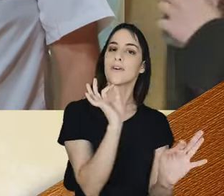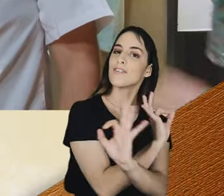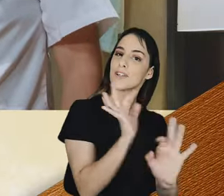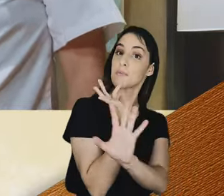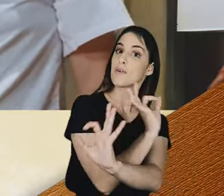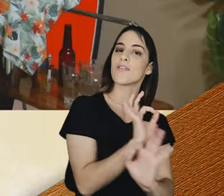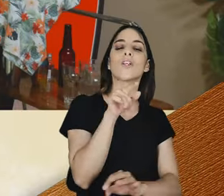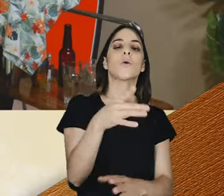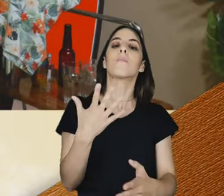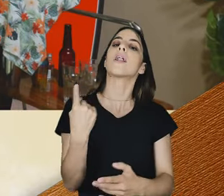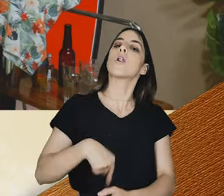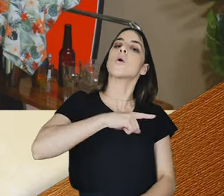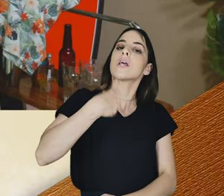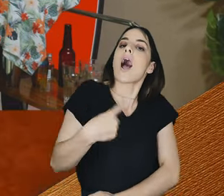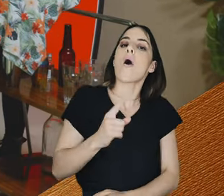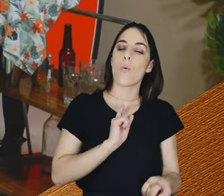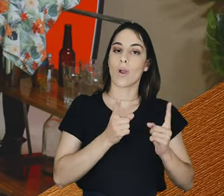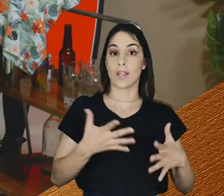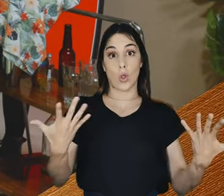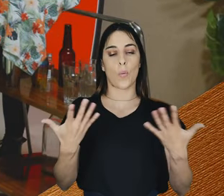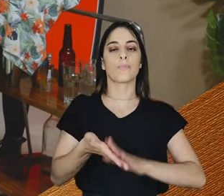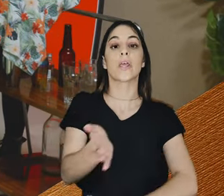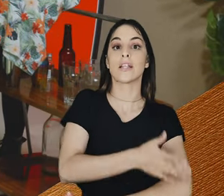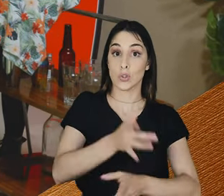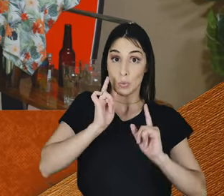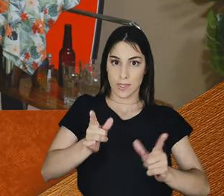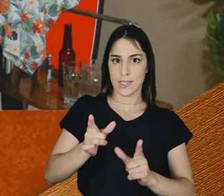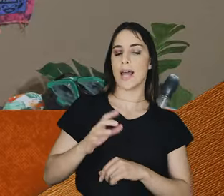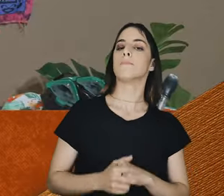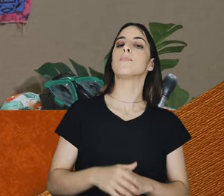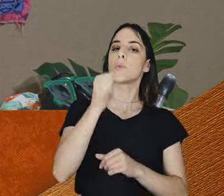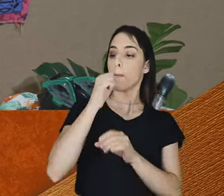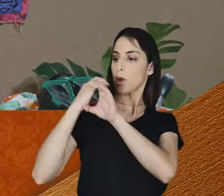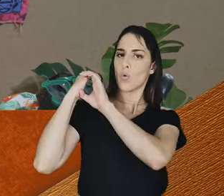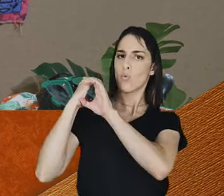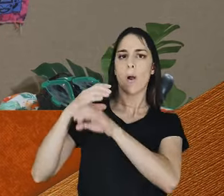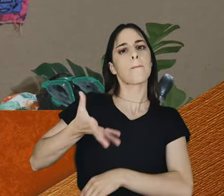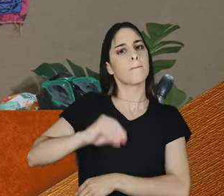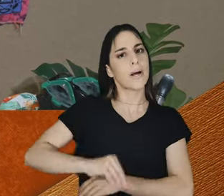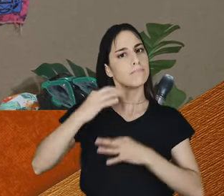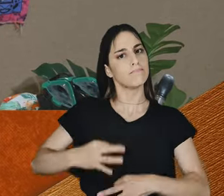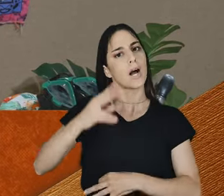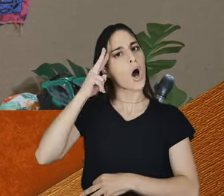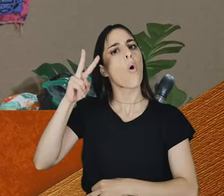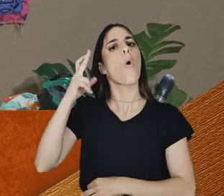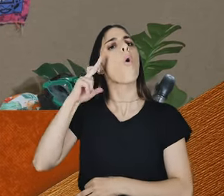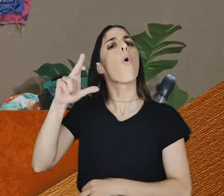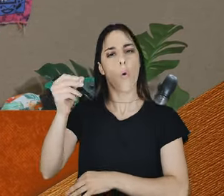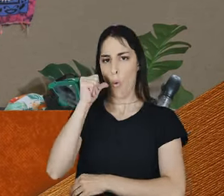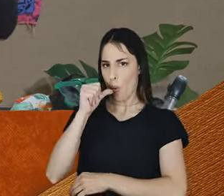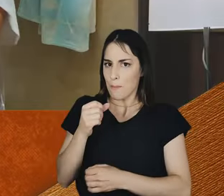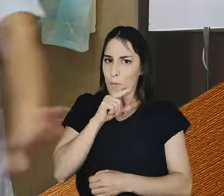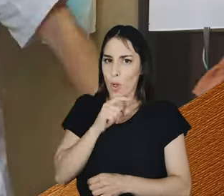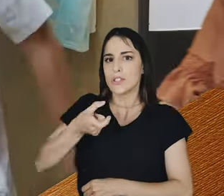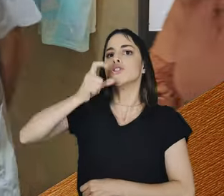nós, Marta? Então, antes de começarmos assim a tirar a fundo em coquetéis mais a sério, que tal um shot de rum? Olha, um bocado cedo não. Para... Não?